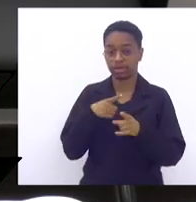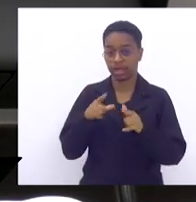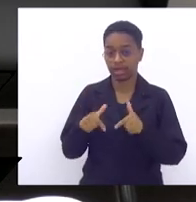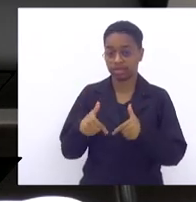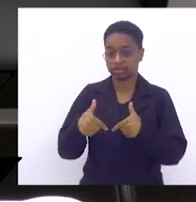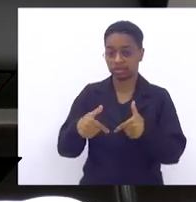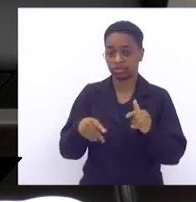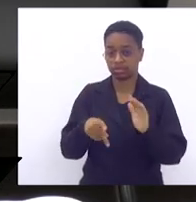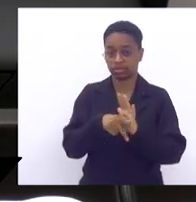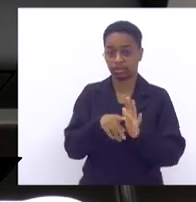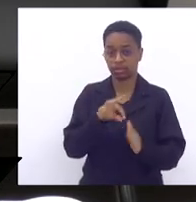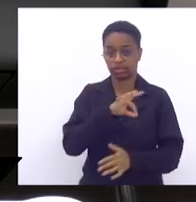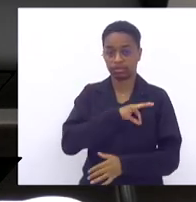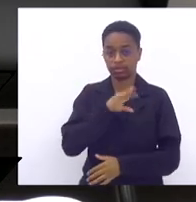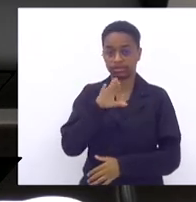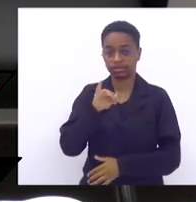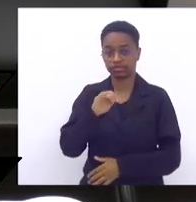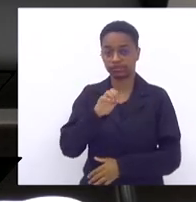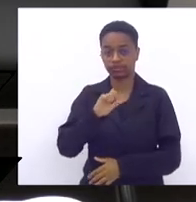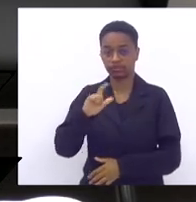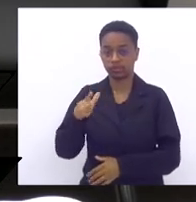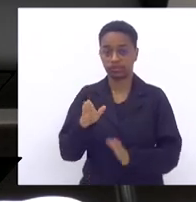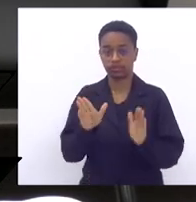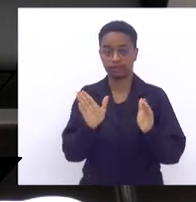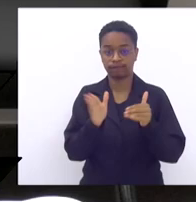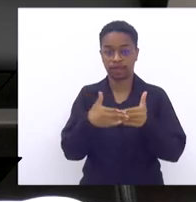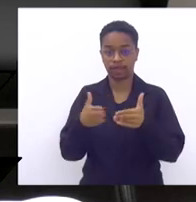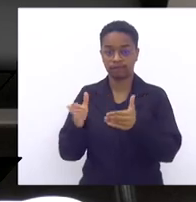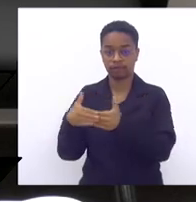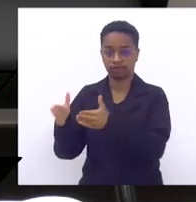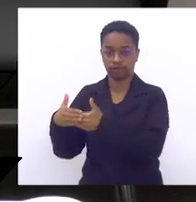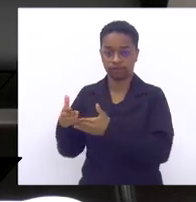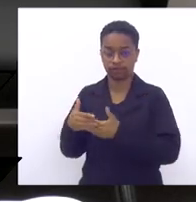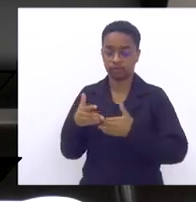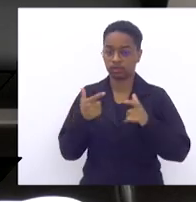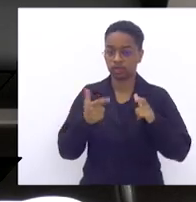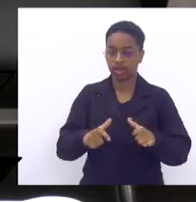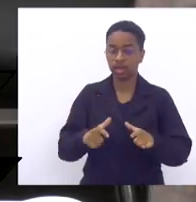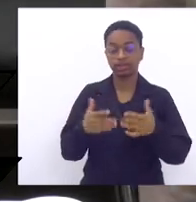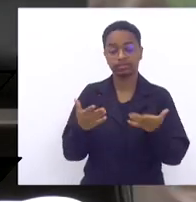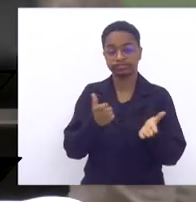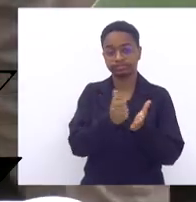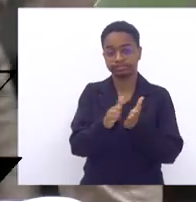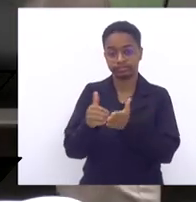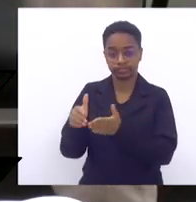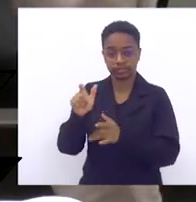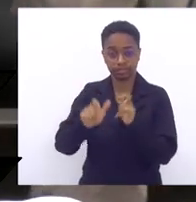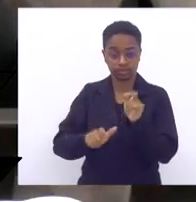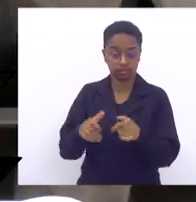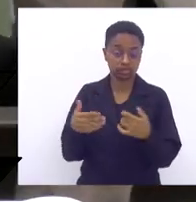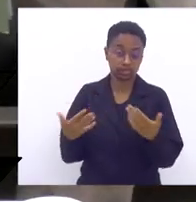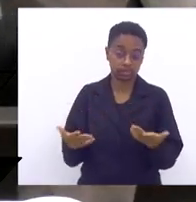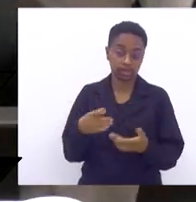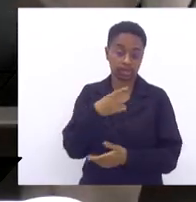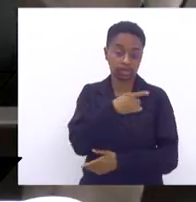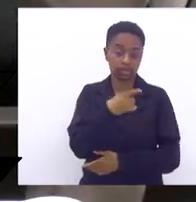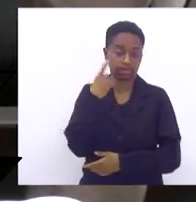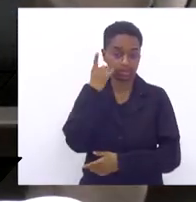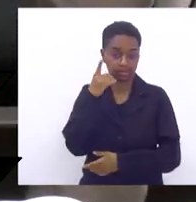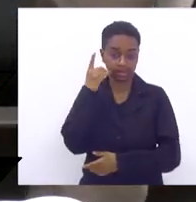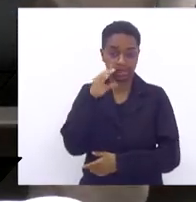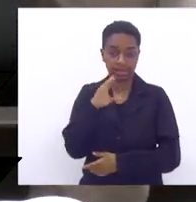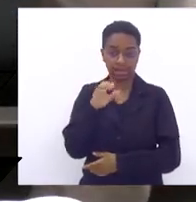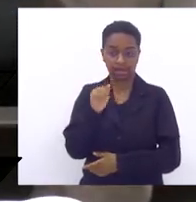Civil, verdade, fechando esse estabelecimento, está gerando prejuízos, desemprego, etc., etc. Então, o deputado Carlinhos do BNH